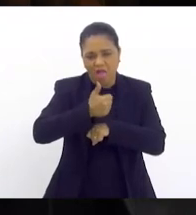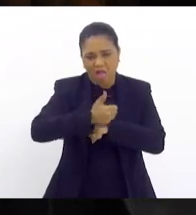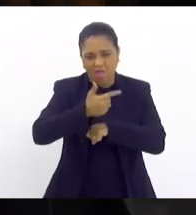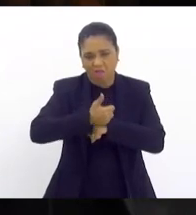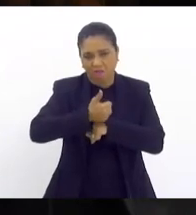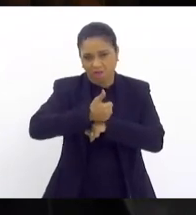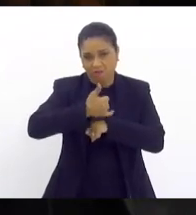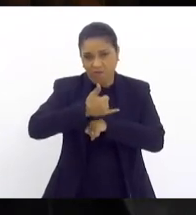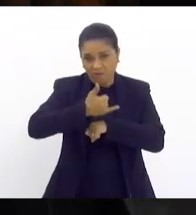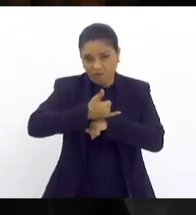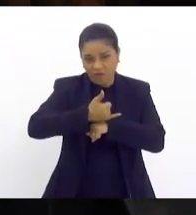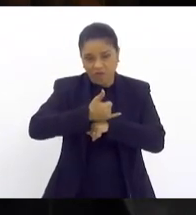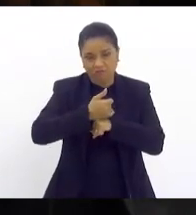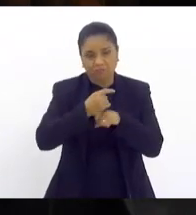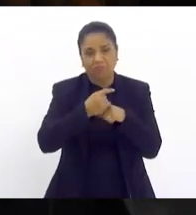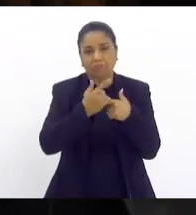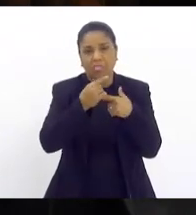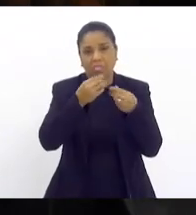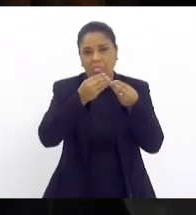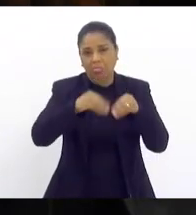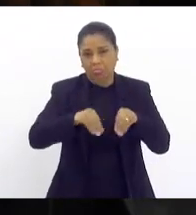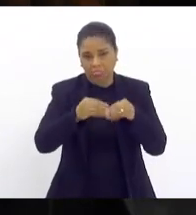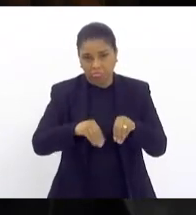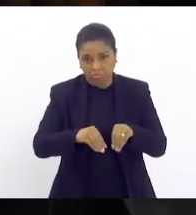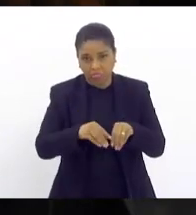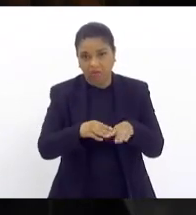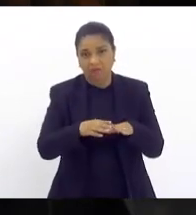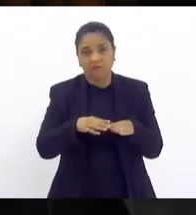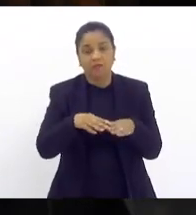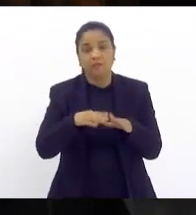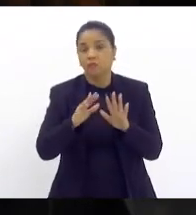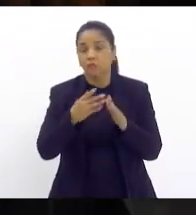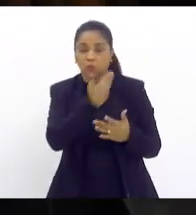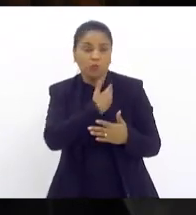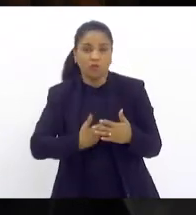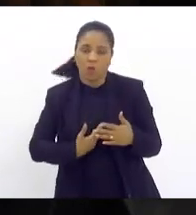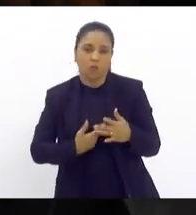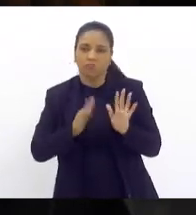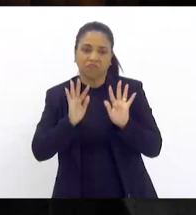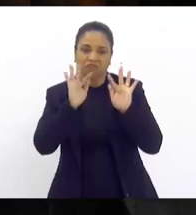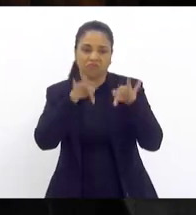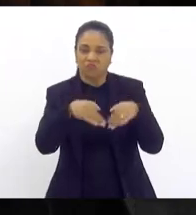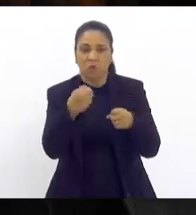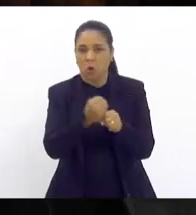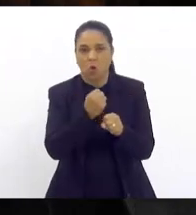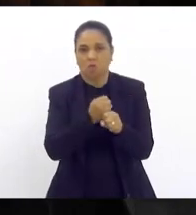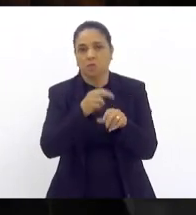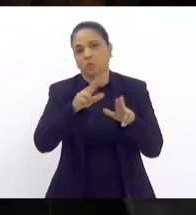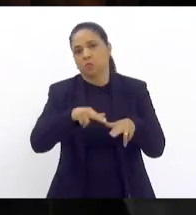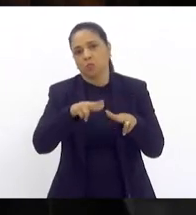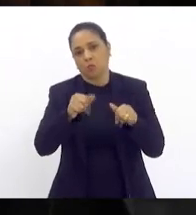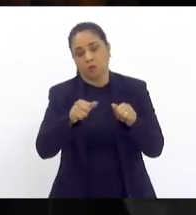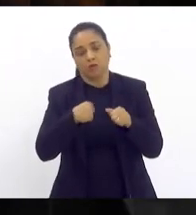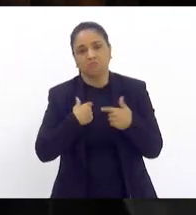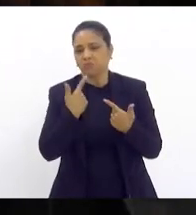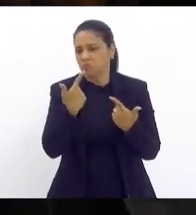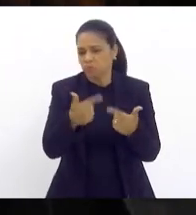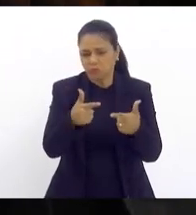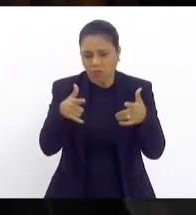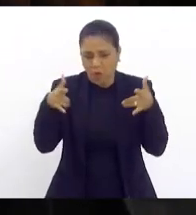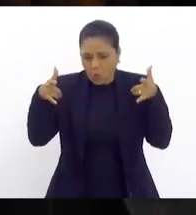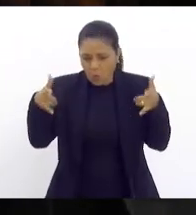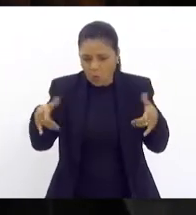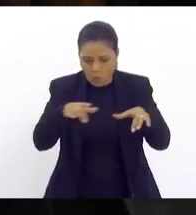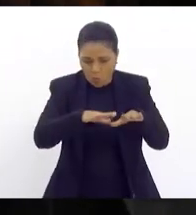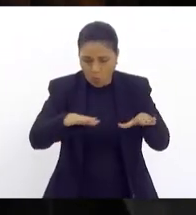e o governo não finaliza a obra para que aquela escola poder se deslocar a escola não tem quadra adequada é